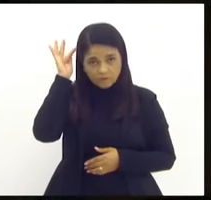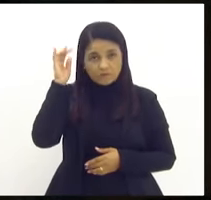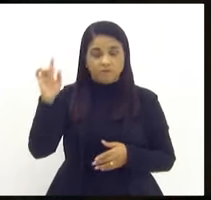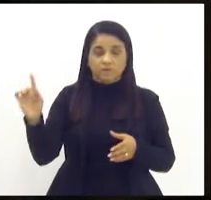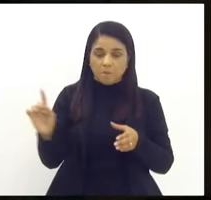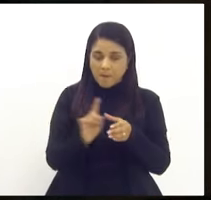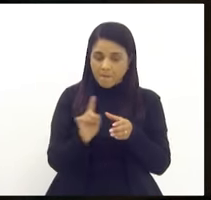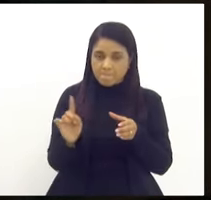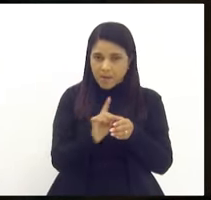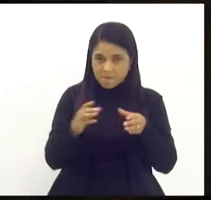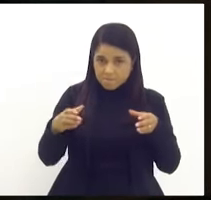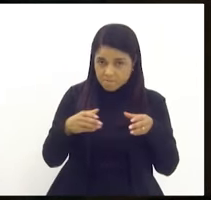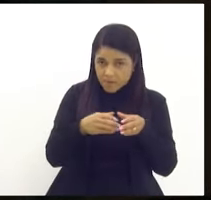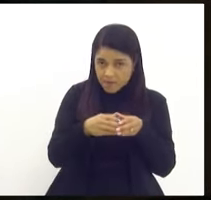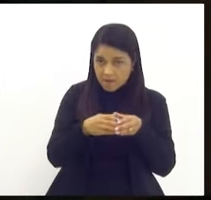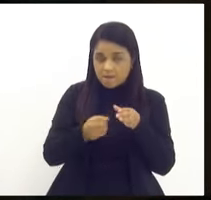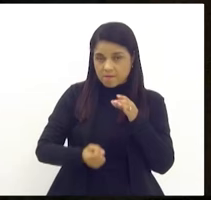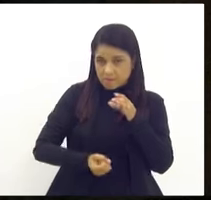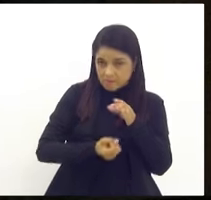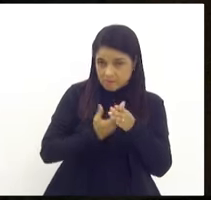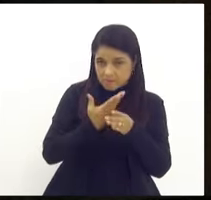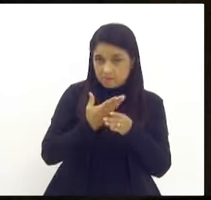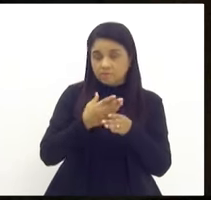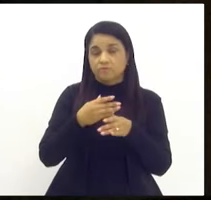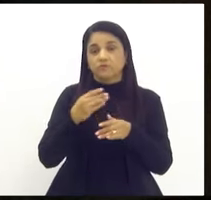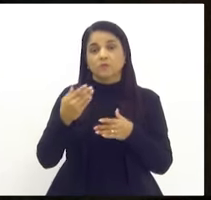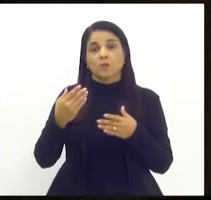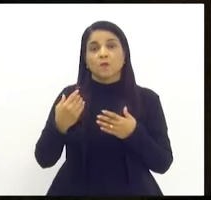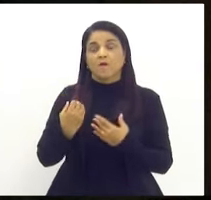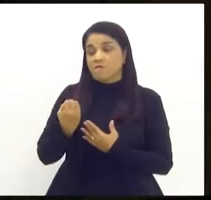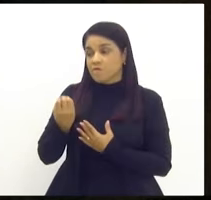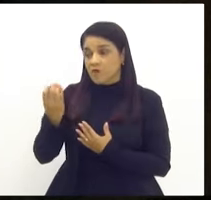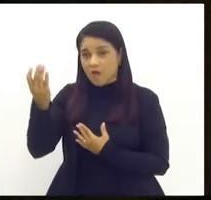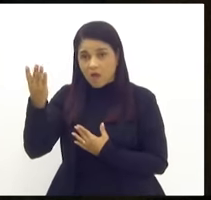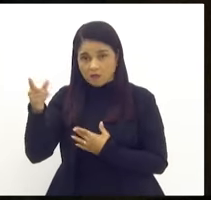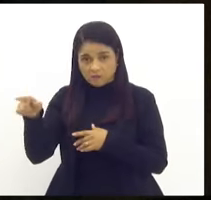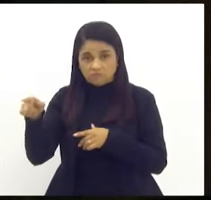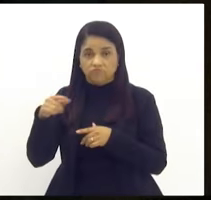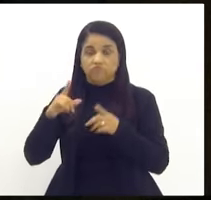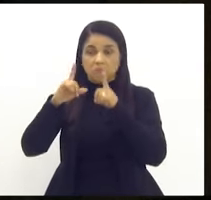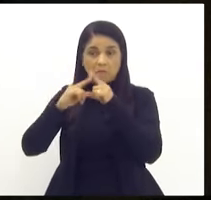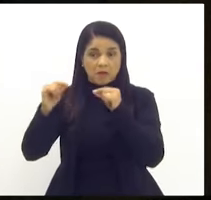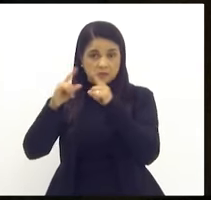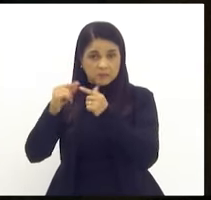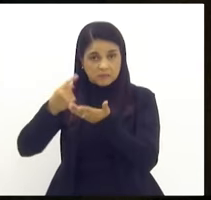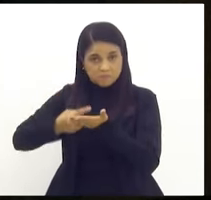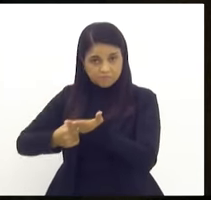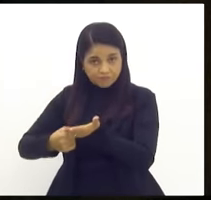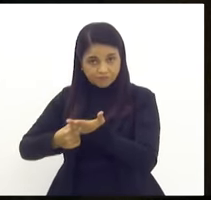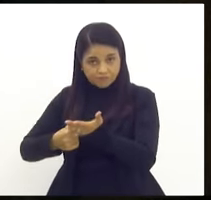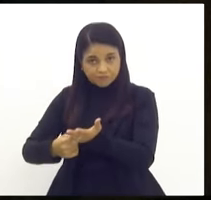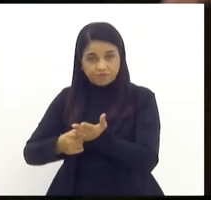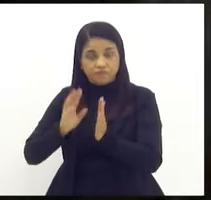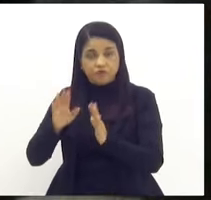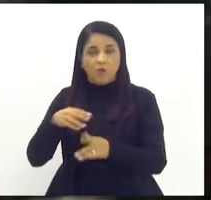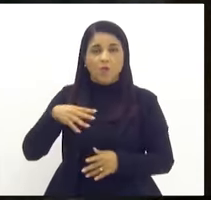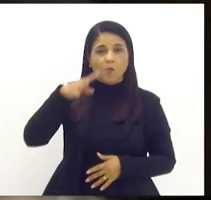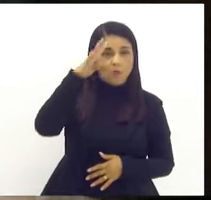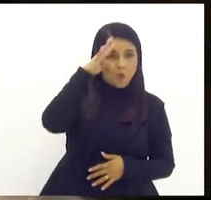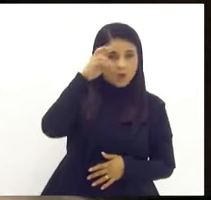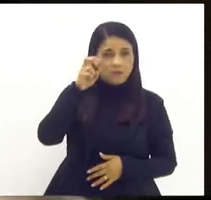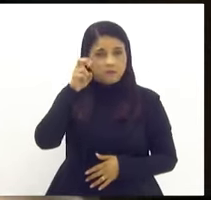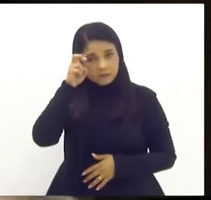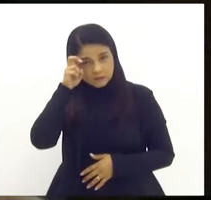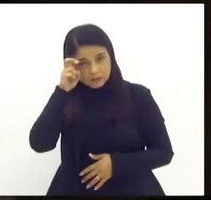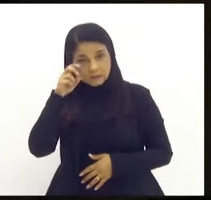Presidente a mesa que nós temos uma viagem agendada para Brasília na quarta-feira que vem quarta e quinta eu